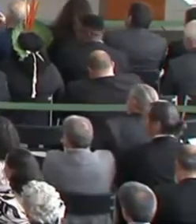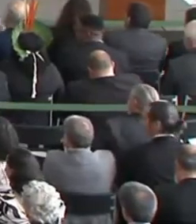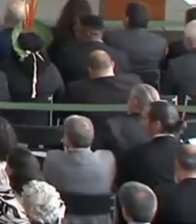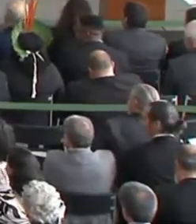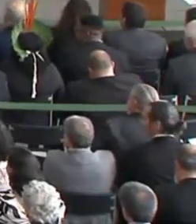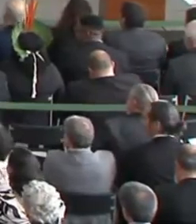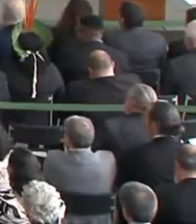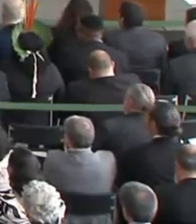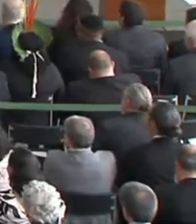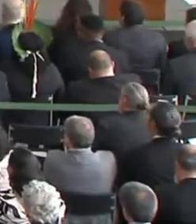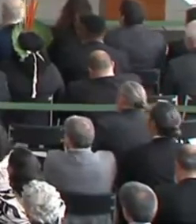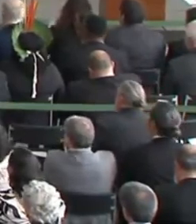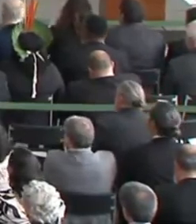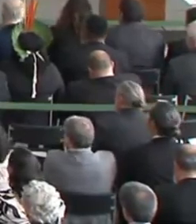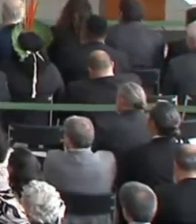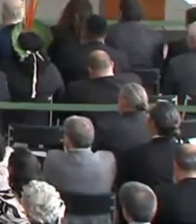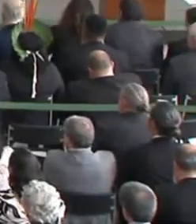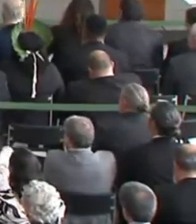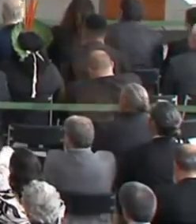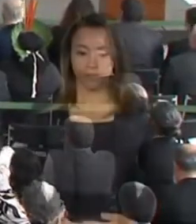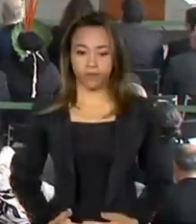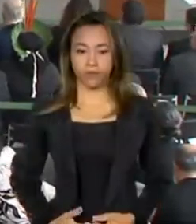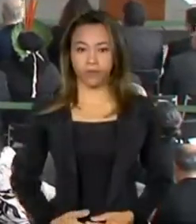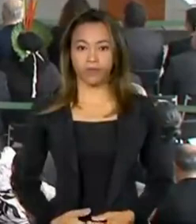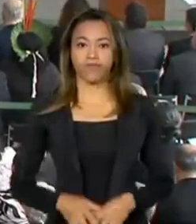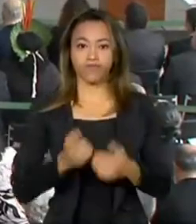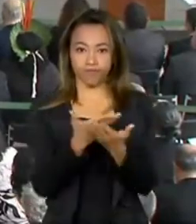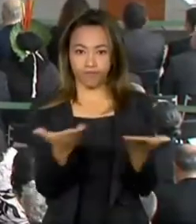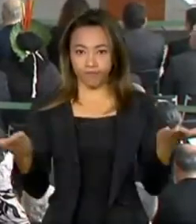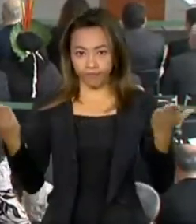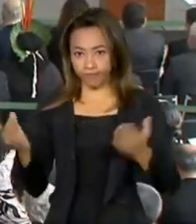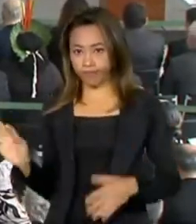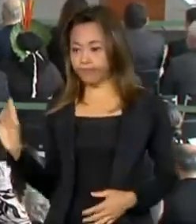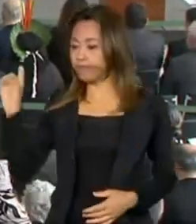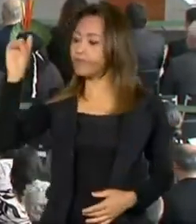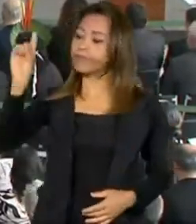Senhoras e senhores, com a palavra, o senhor.